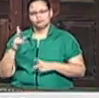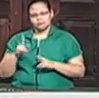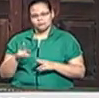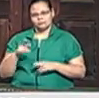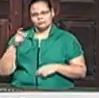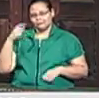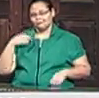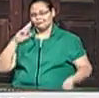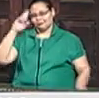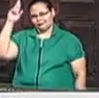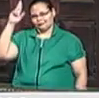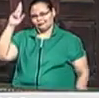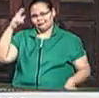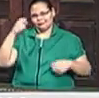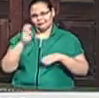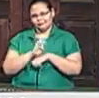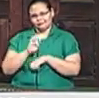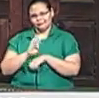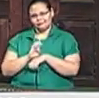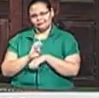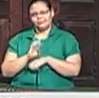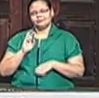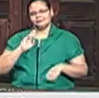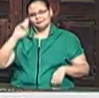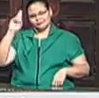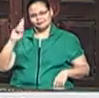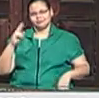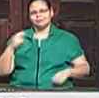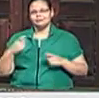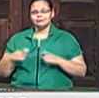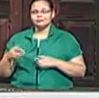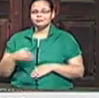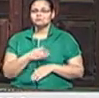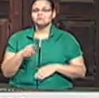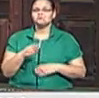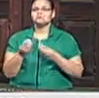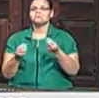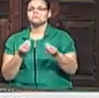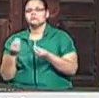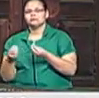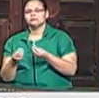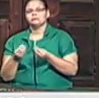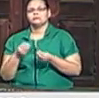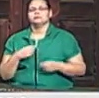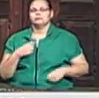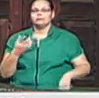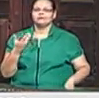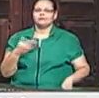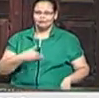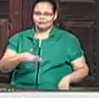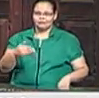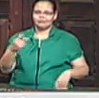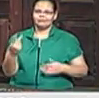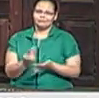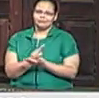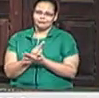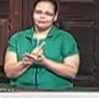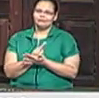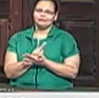a direção a seguir, sob pena da colisão